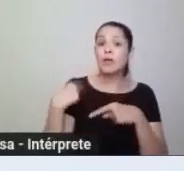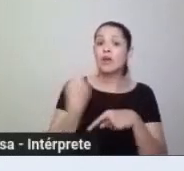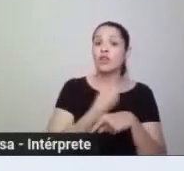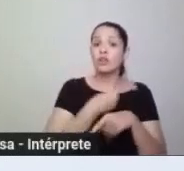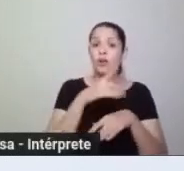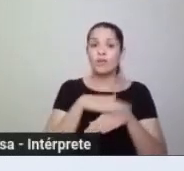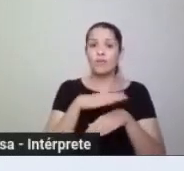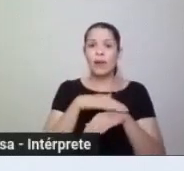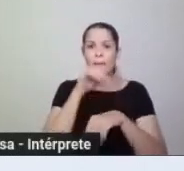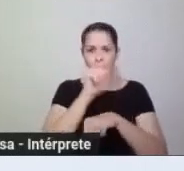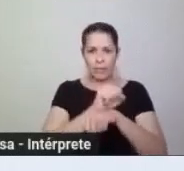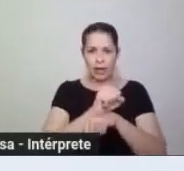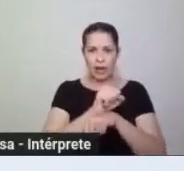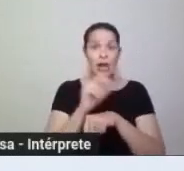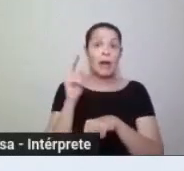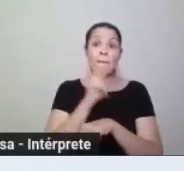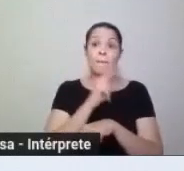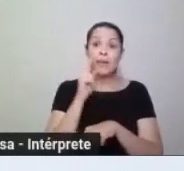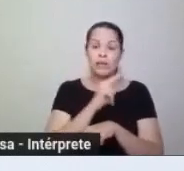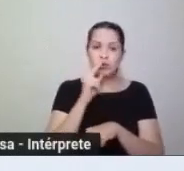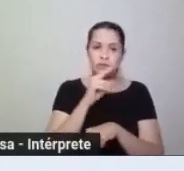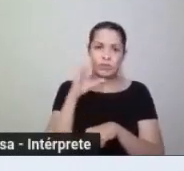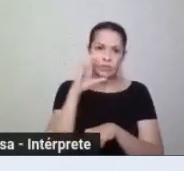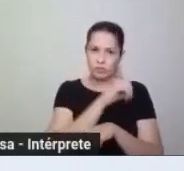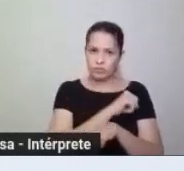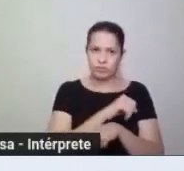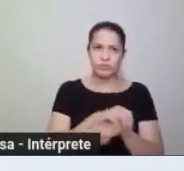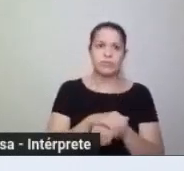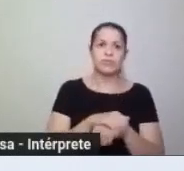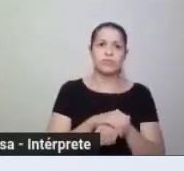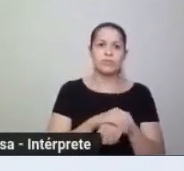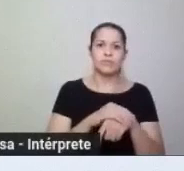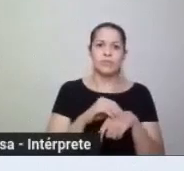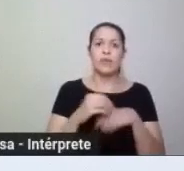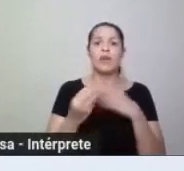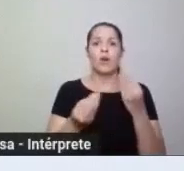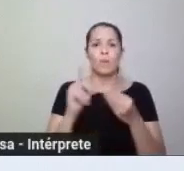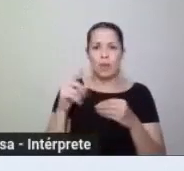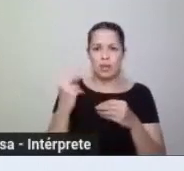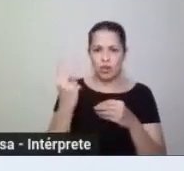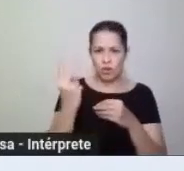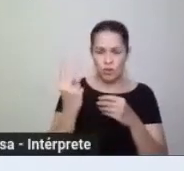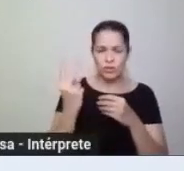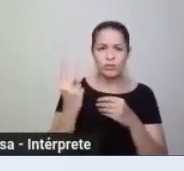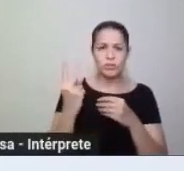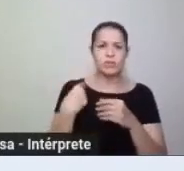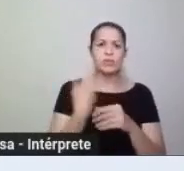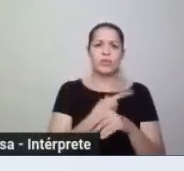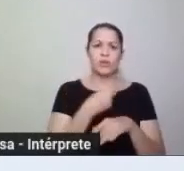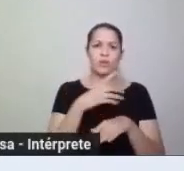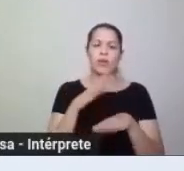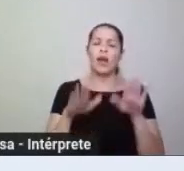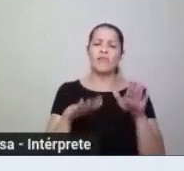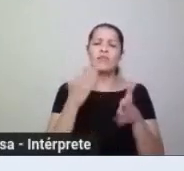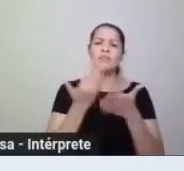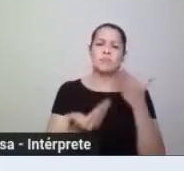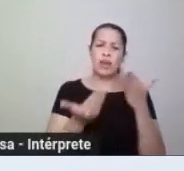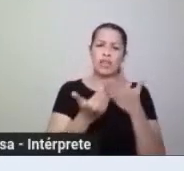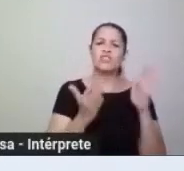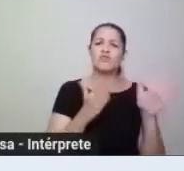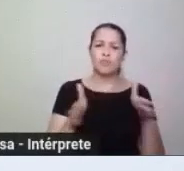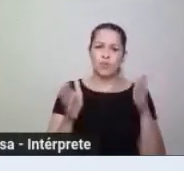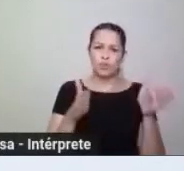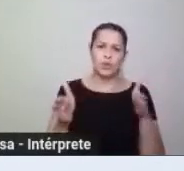parada meio que emergencial desse britador. Como são 2, a gente perde um pouco de produção,